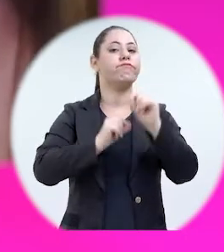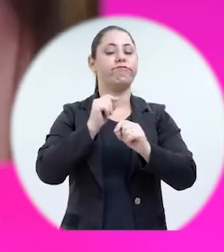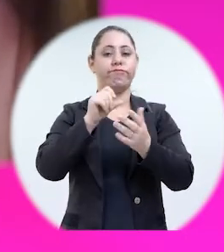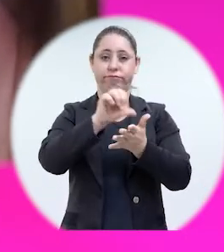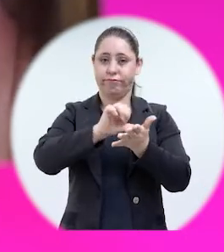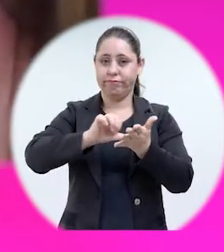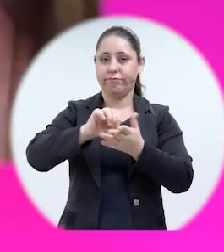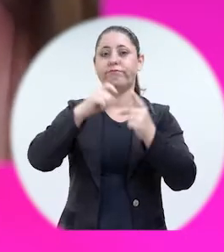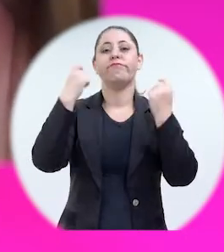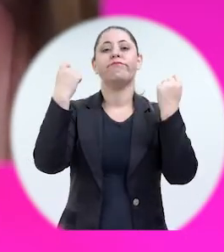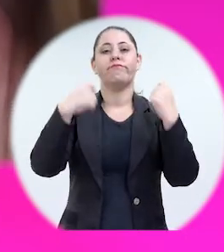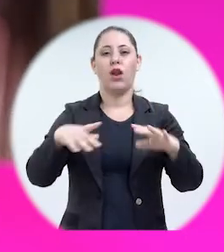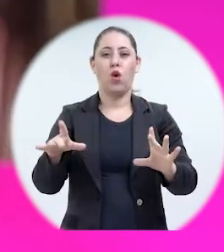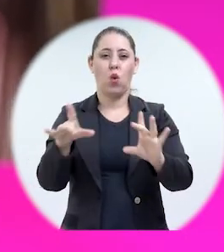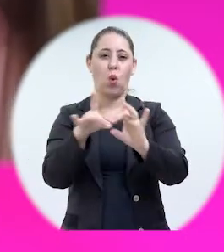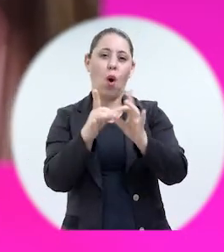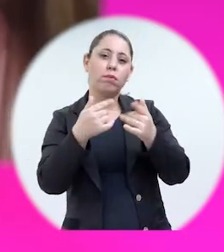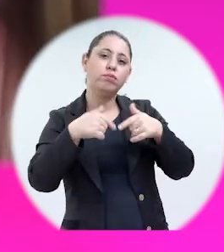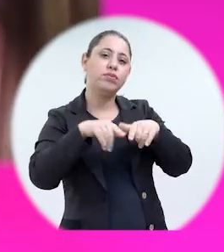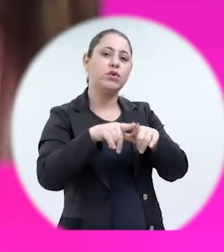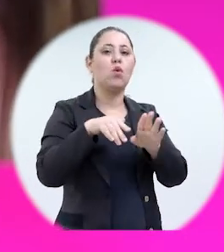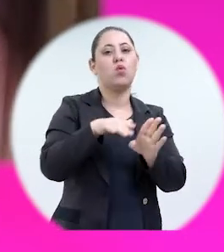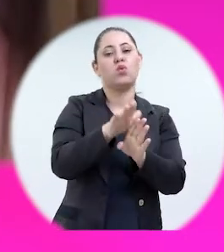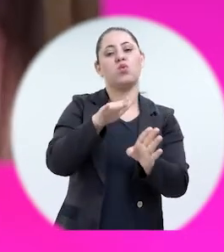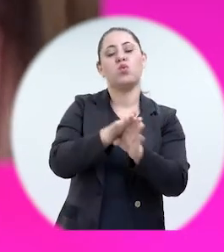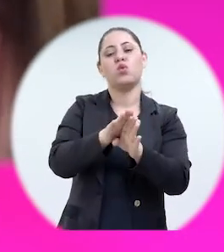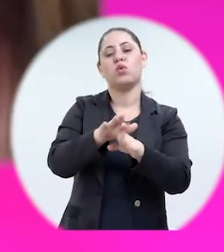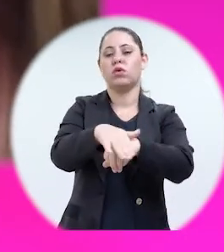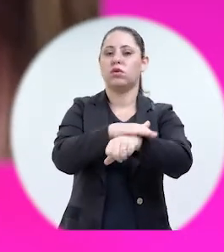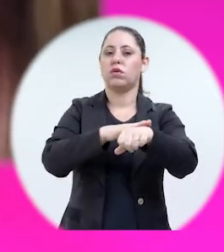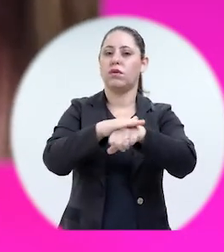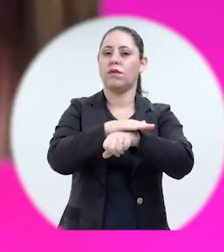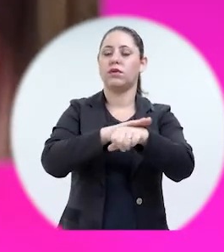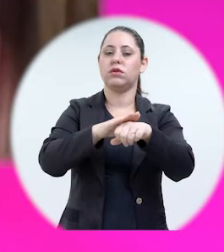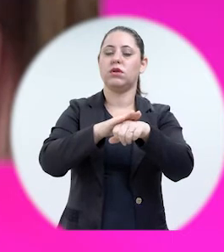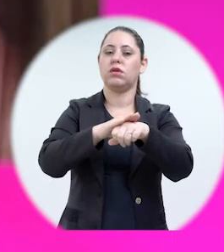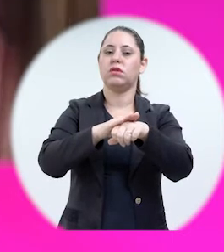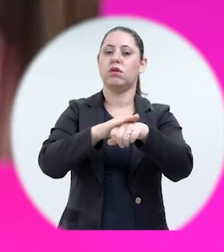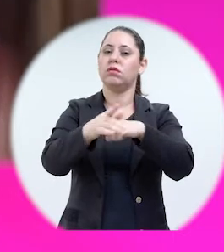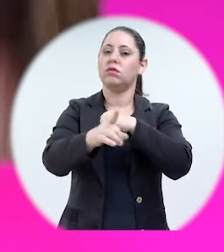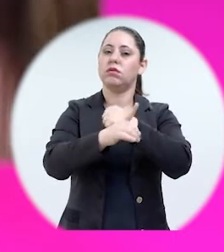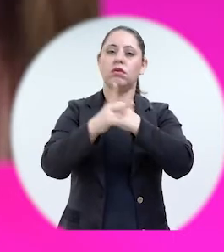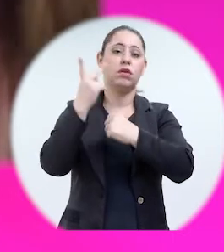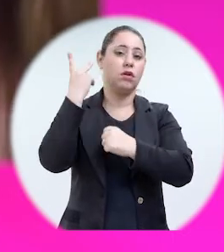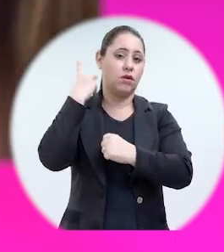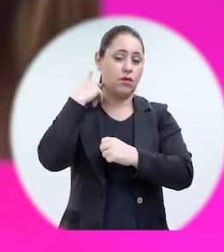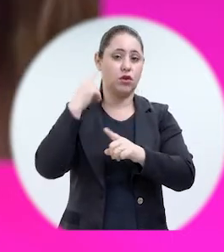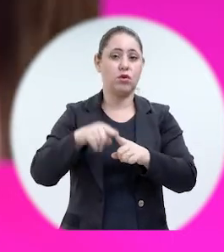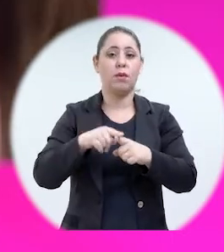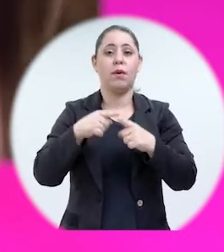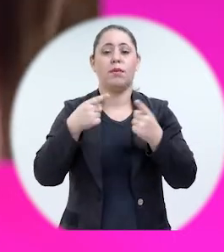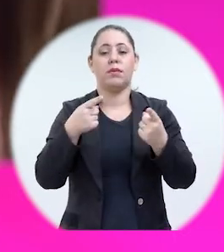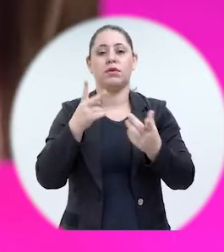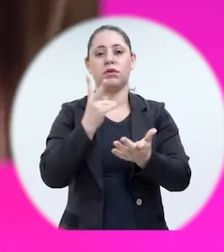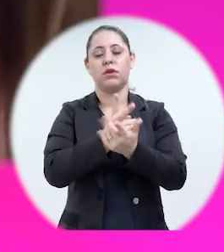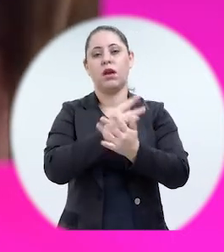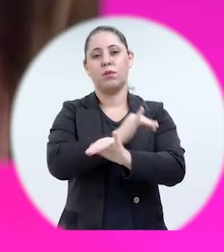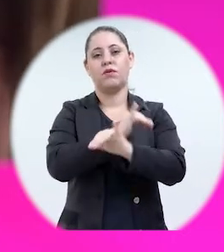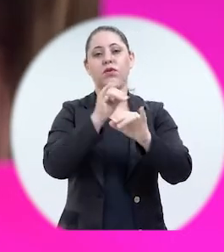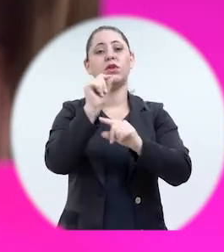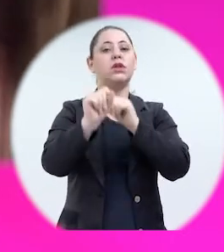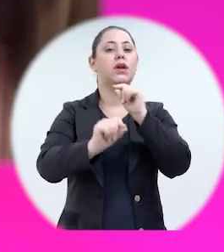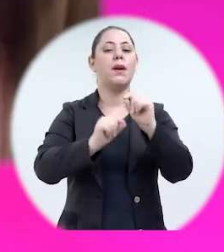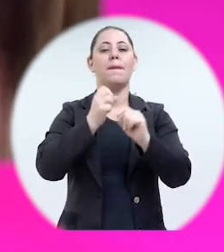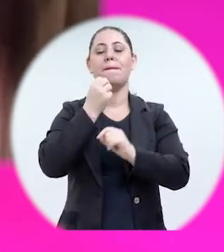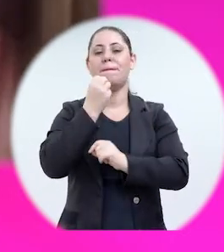rede tem que estar em conjunto, tem que conversar para estar atendendo essa vítima. Mas eu sempre